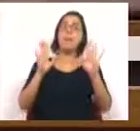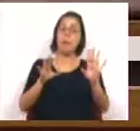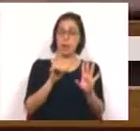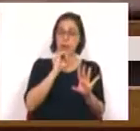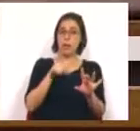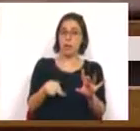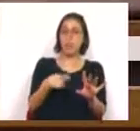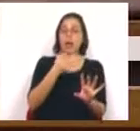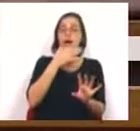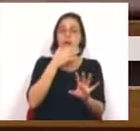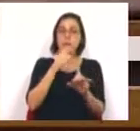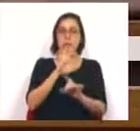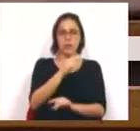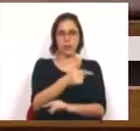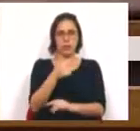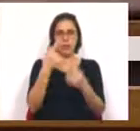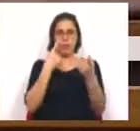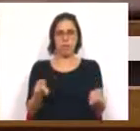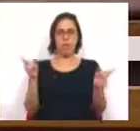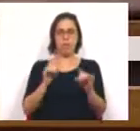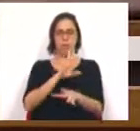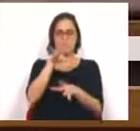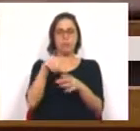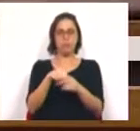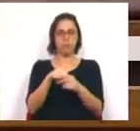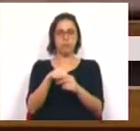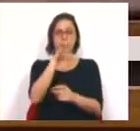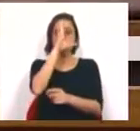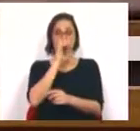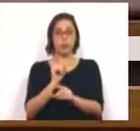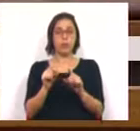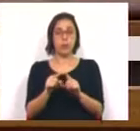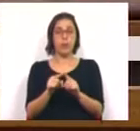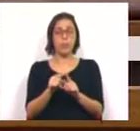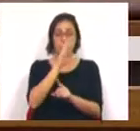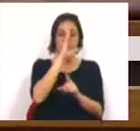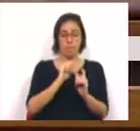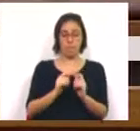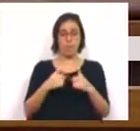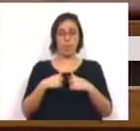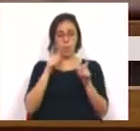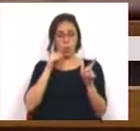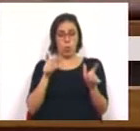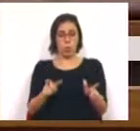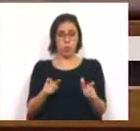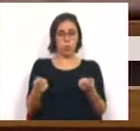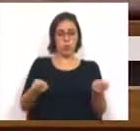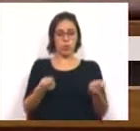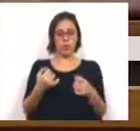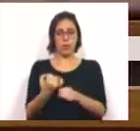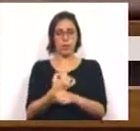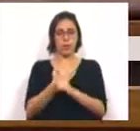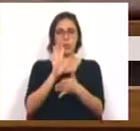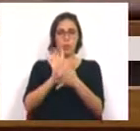é possível quando os CTT voltarem a integrar a esfera do Estado, passando o Estado a deter o controlo e a gestão do